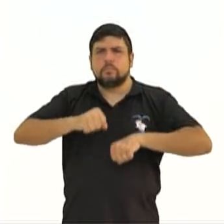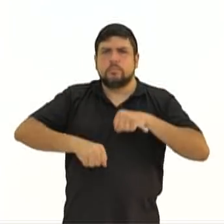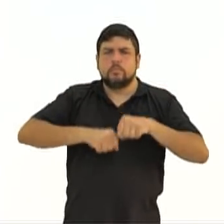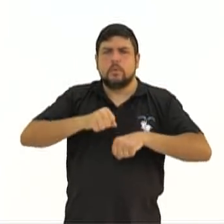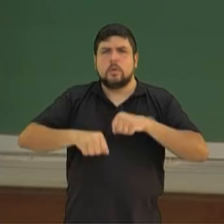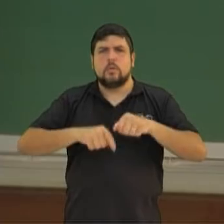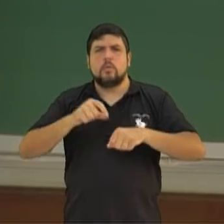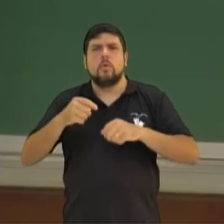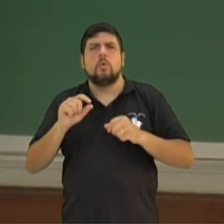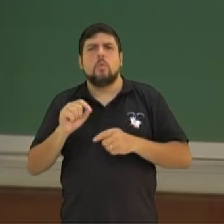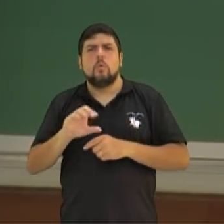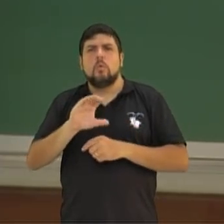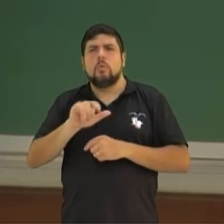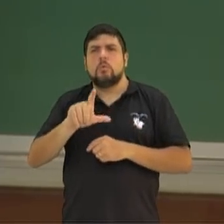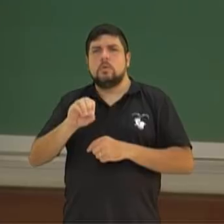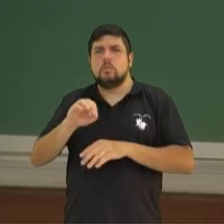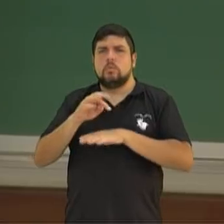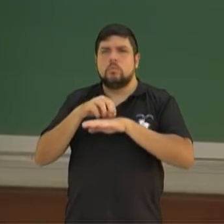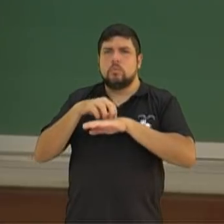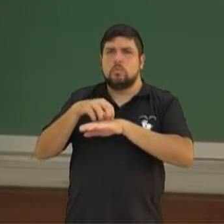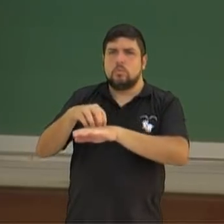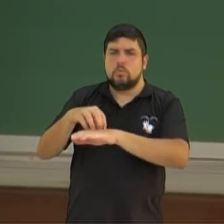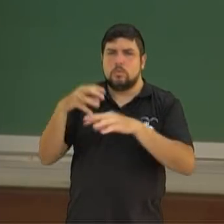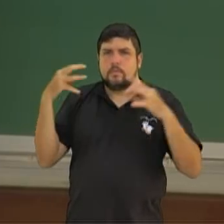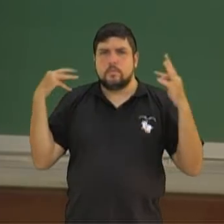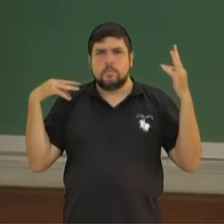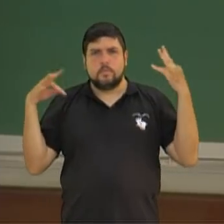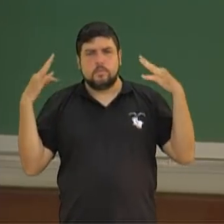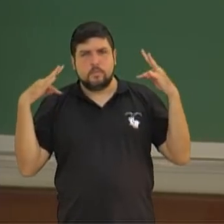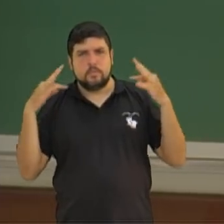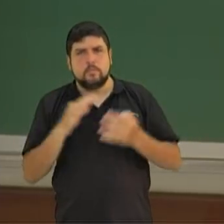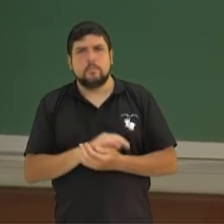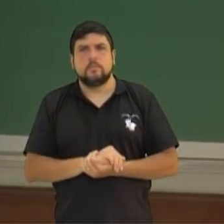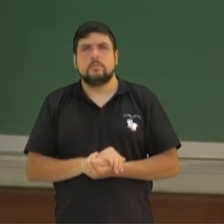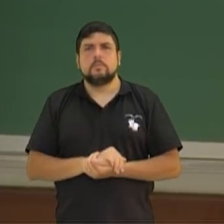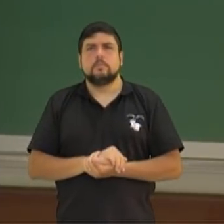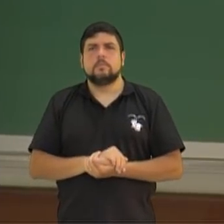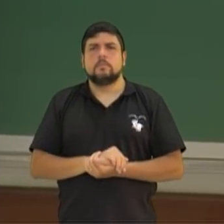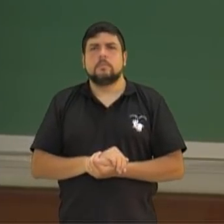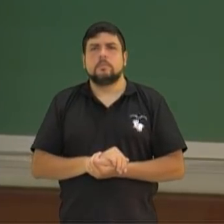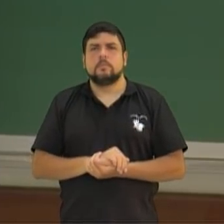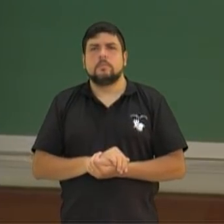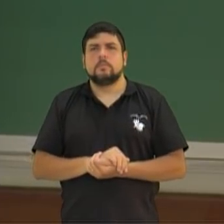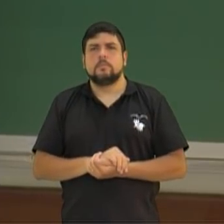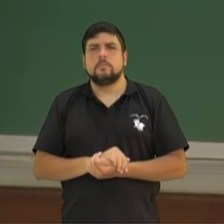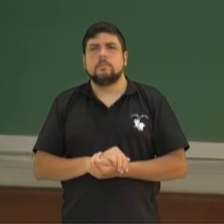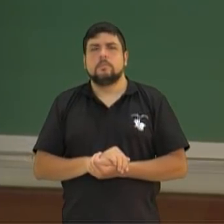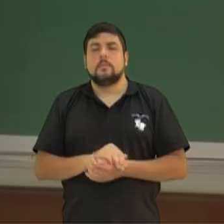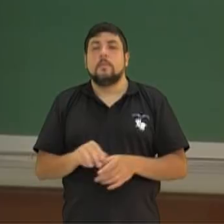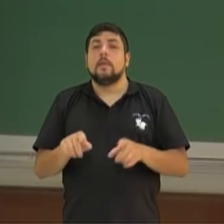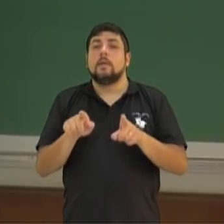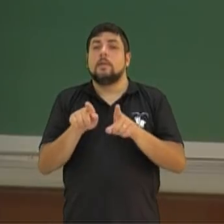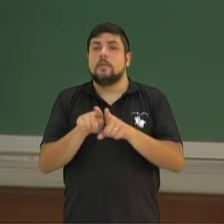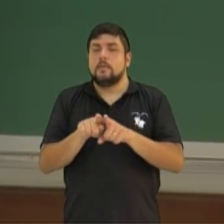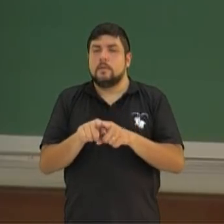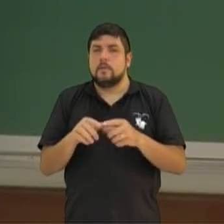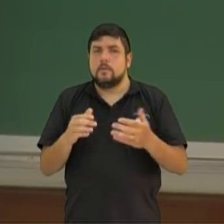modalidade recreativa, né, do mountain bike. E para acabar, eu trouxe